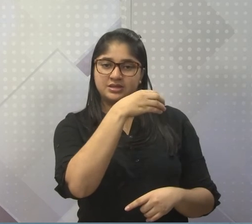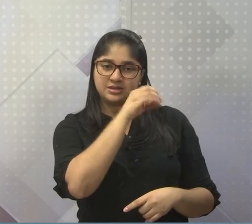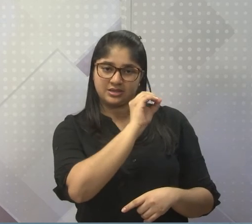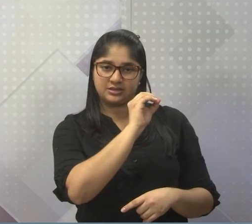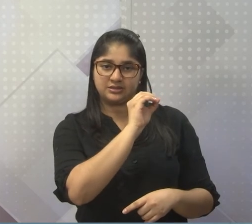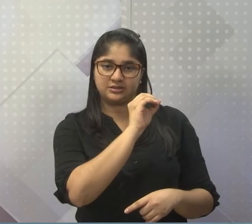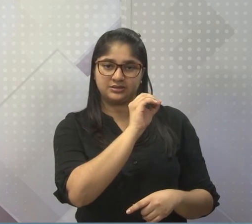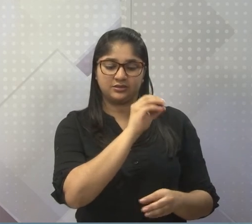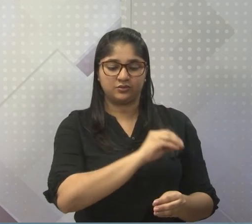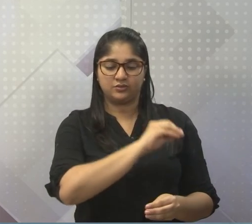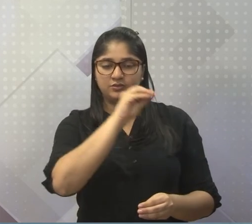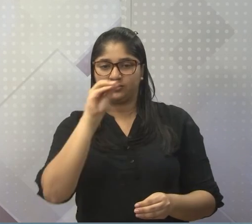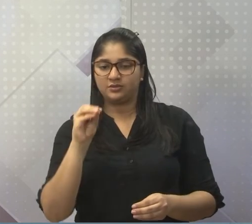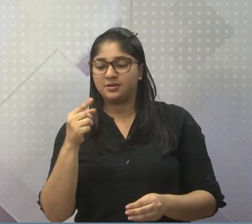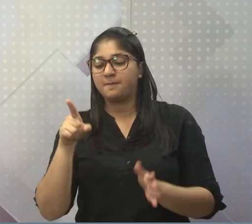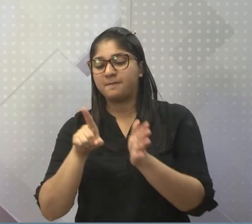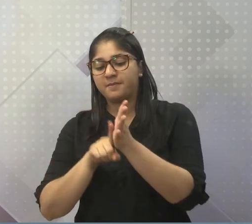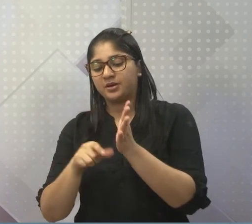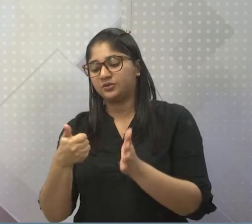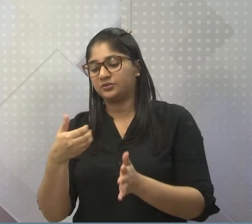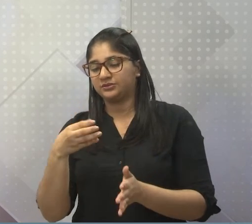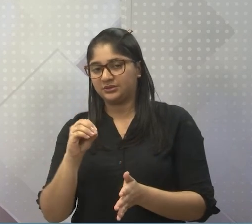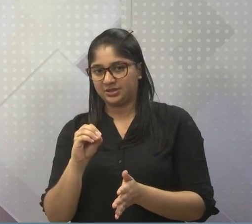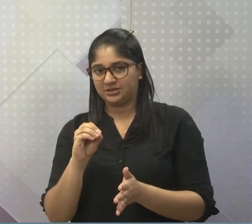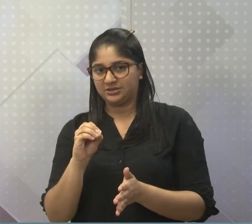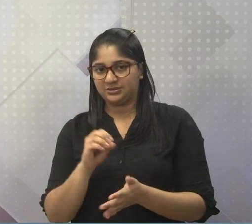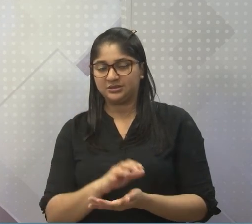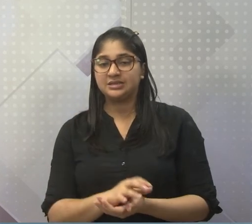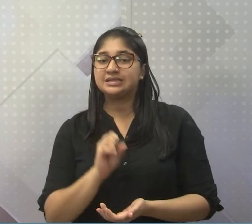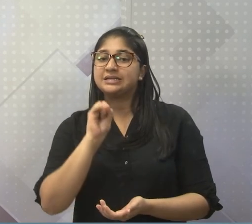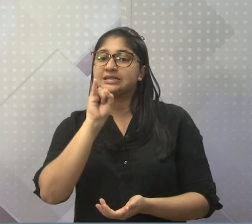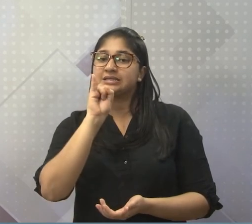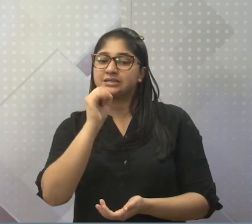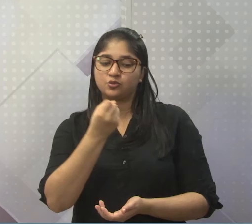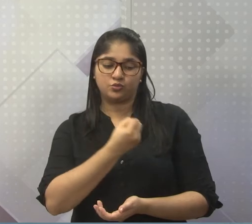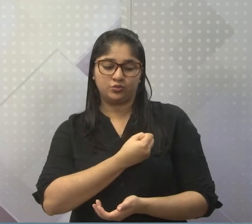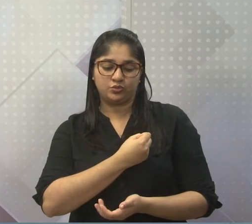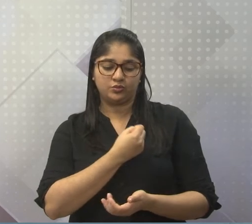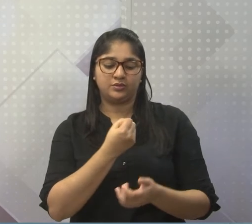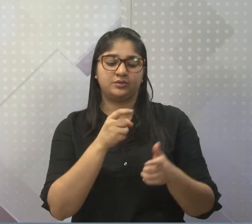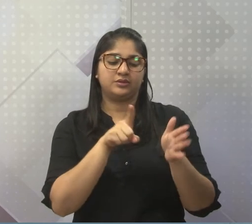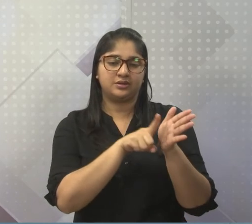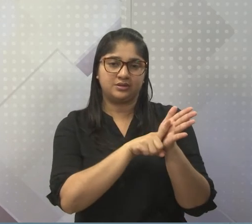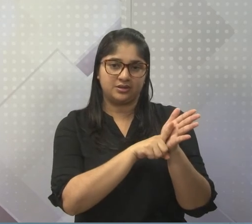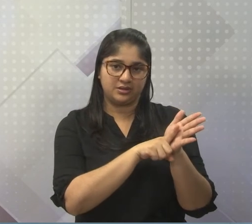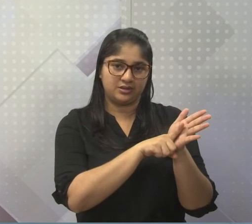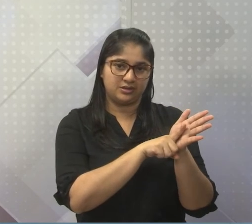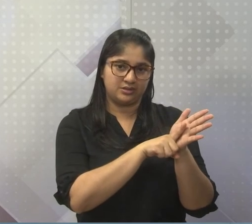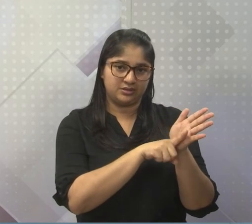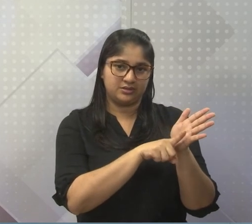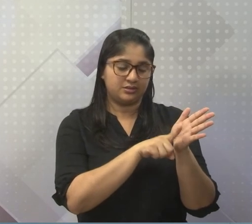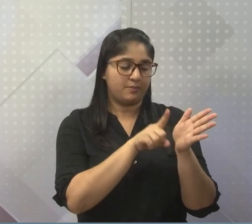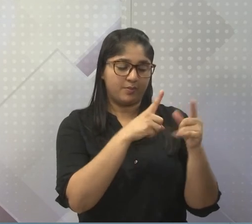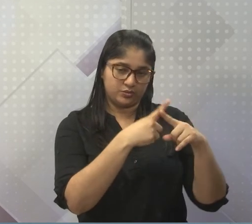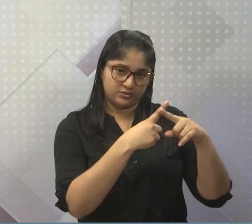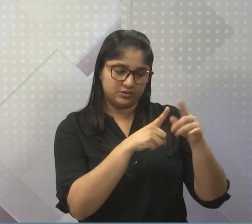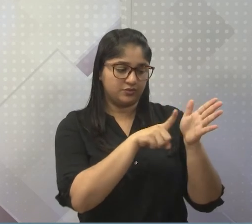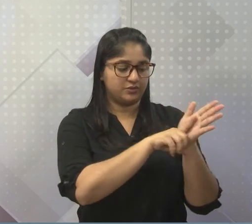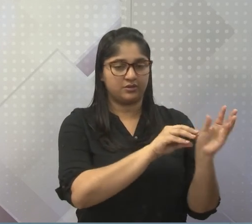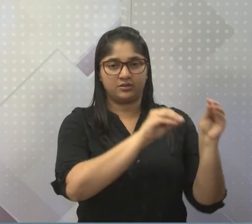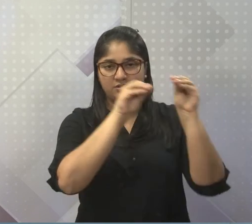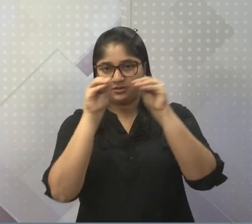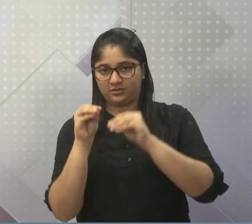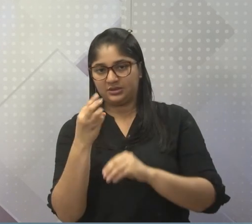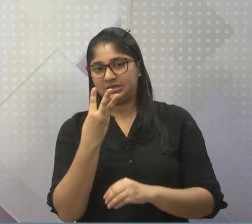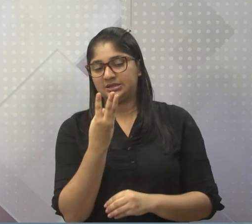menos 10N. 36, se ele é positivo, ele vai menos 36. A